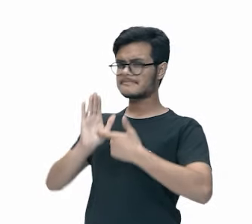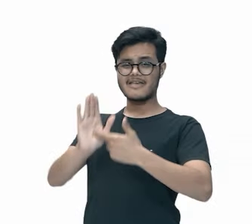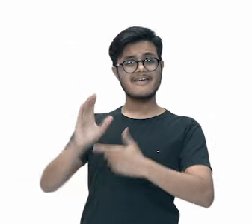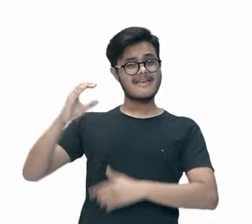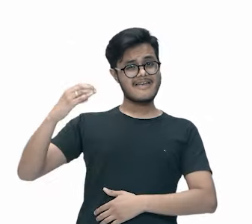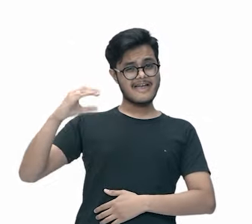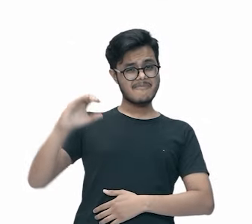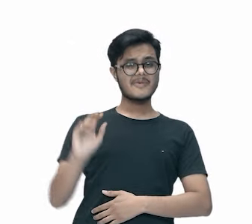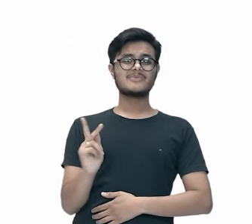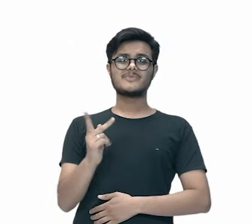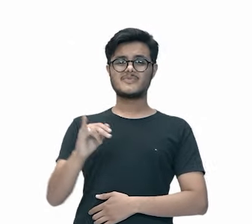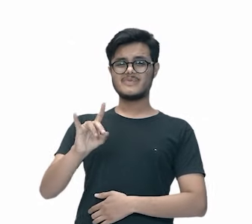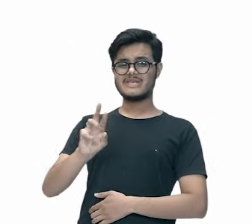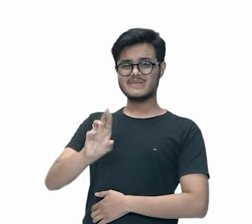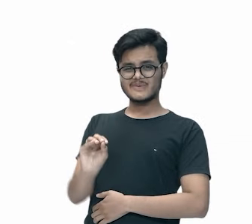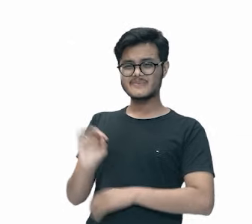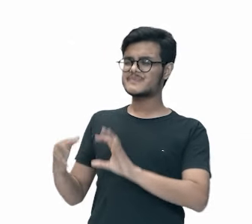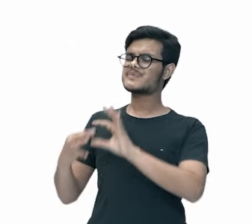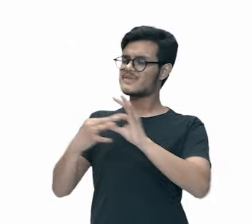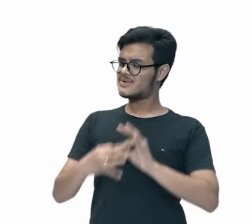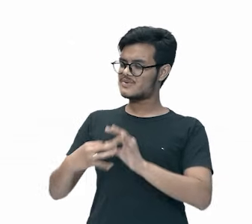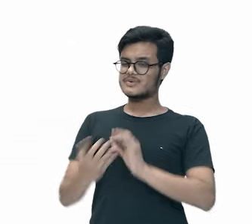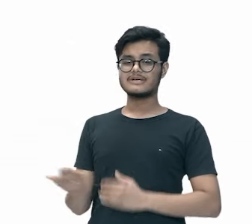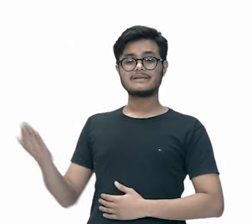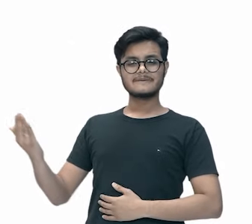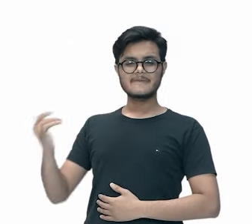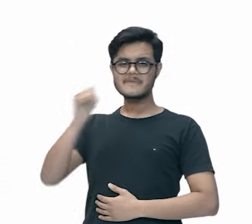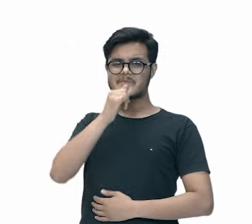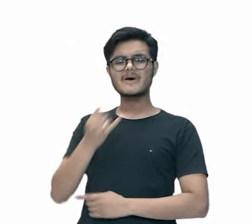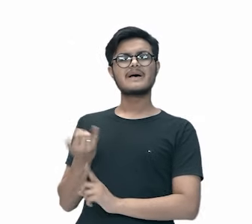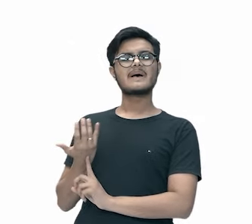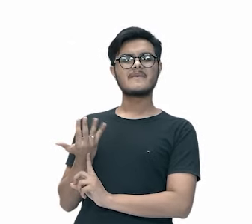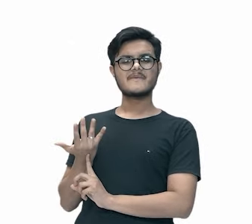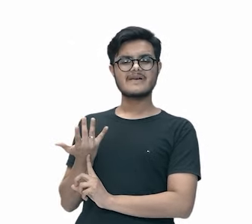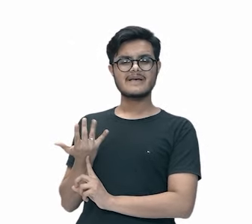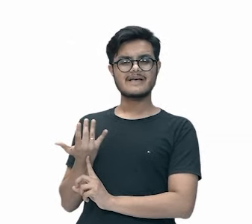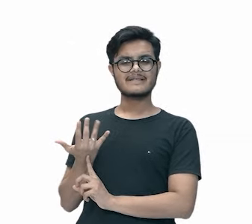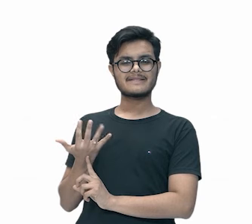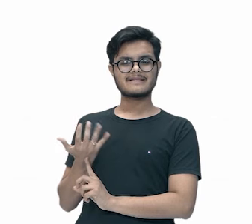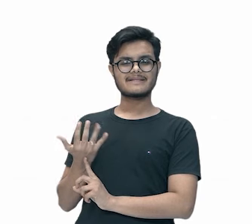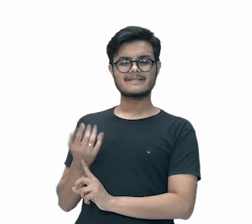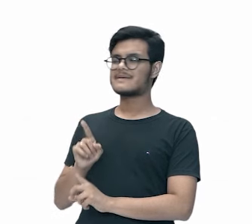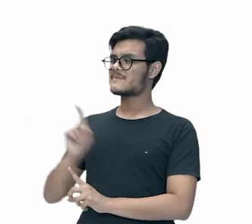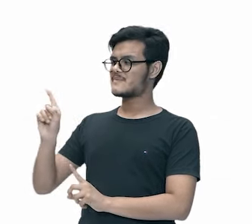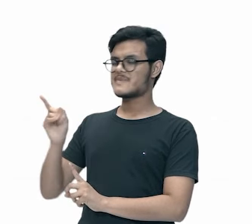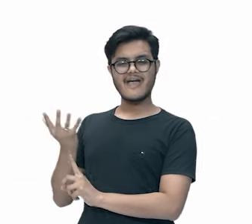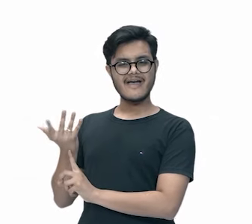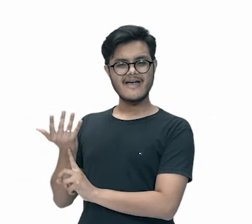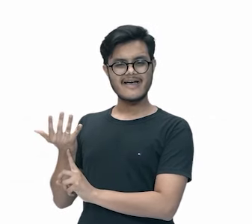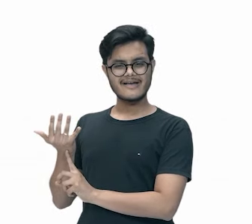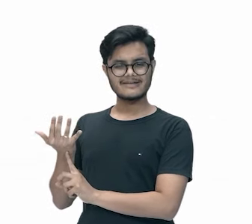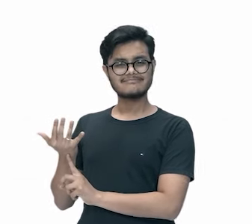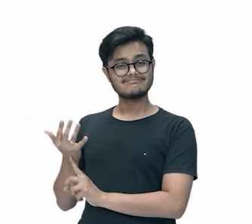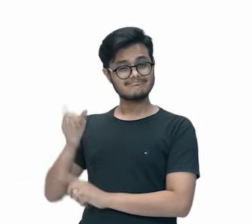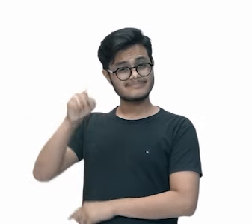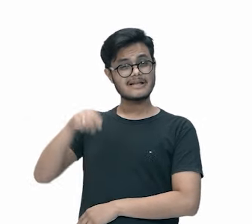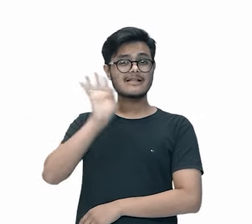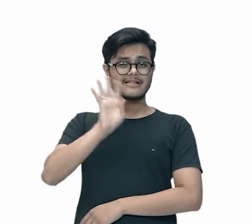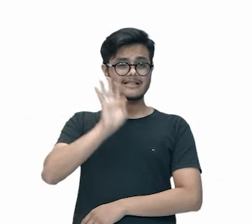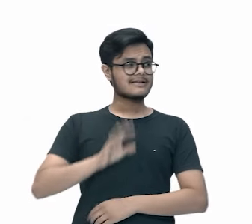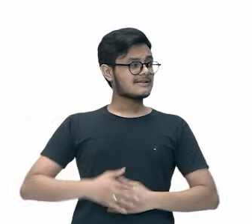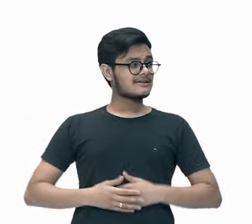nosso cotidiano. E aí, o primeiro exemplo é a parafina, tá? Você tá vendo aí a vela, né? Representação